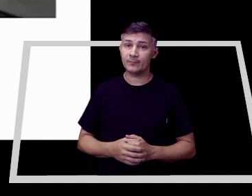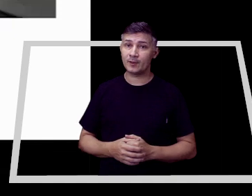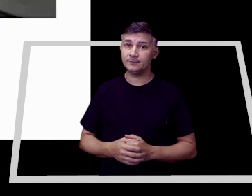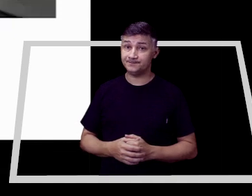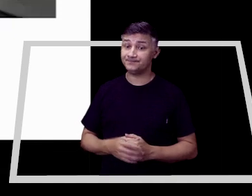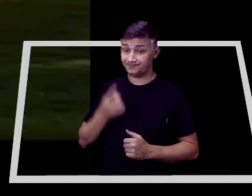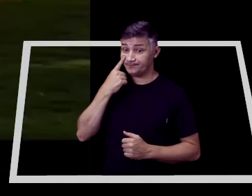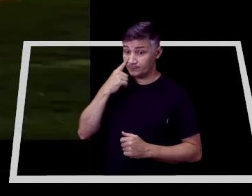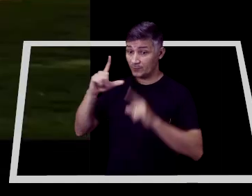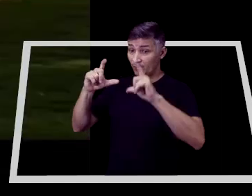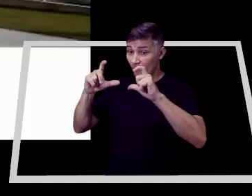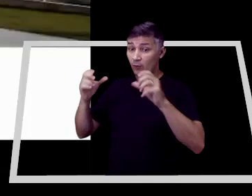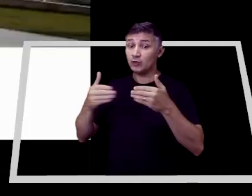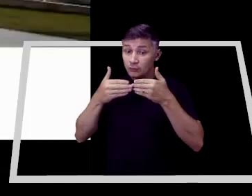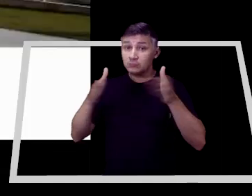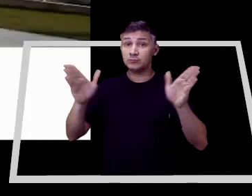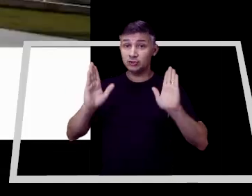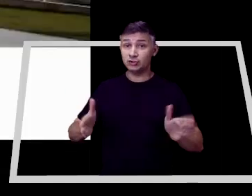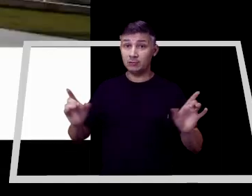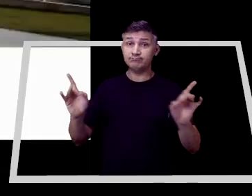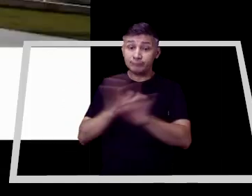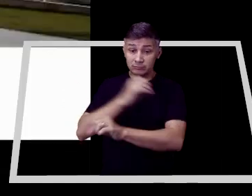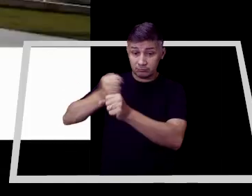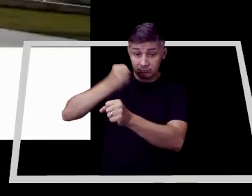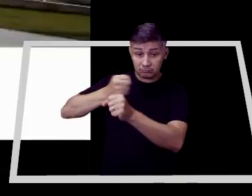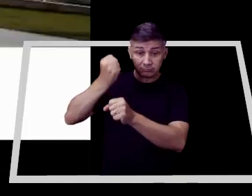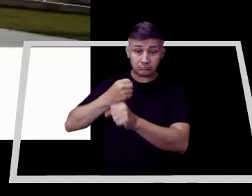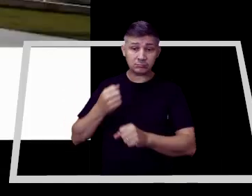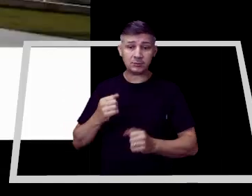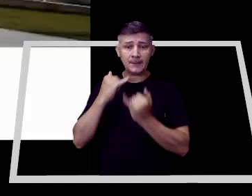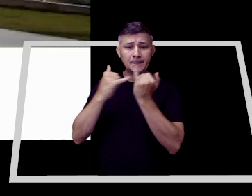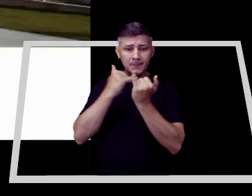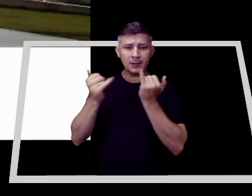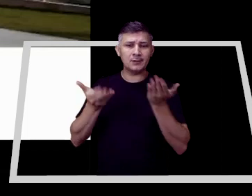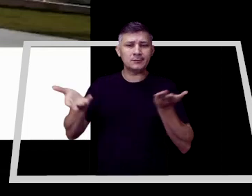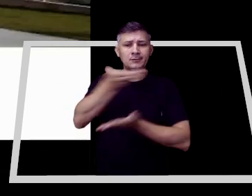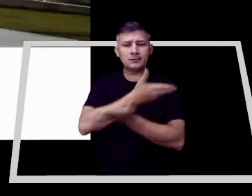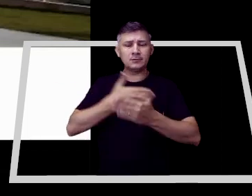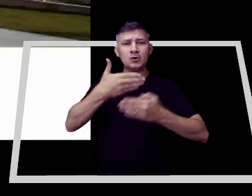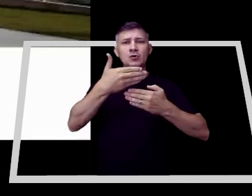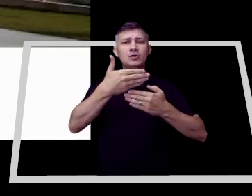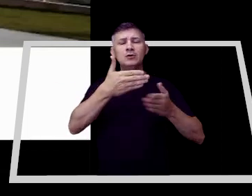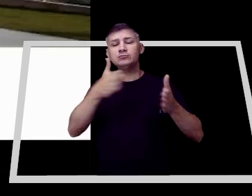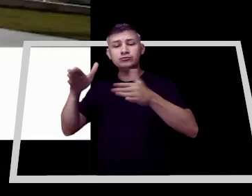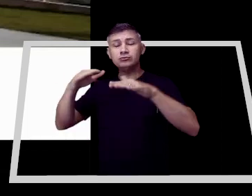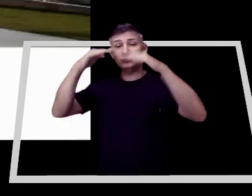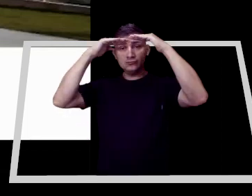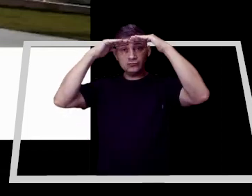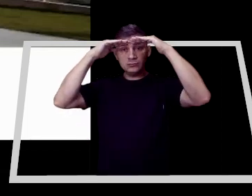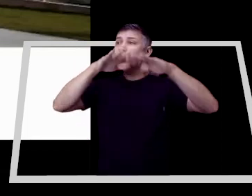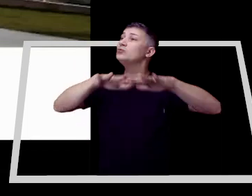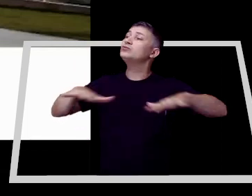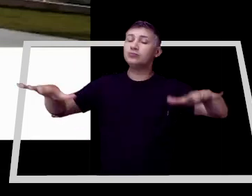Algumas imagens, enfim, do prédio recém-inaugurado, essa possibilidade de desfrute, né, da paisagem do horizonte